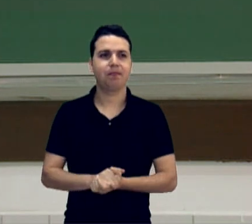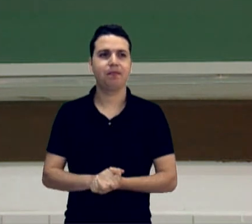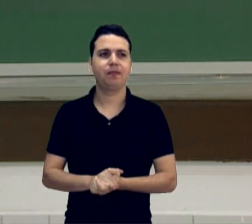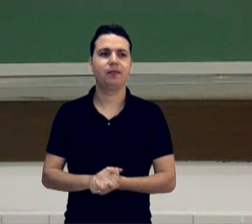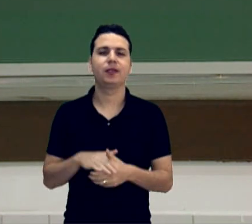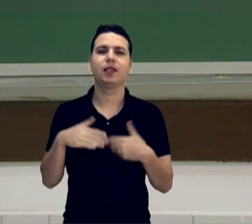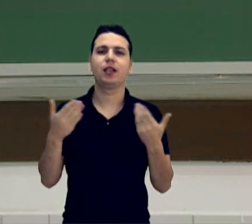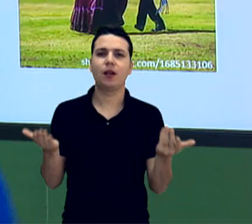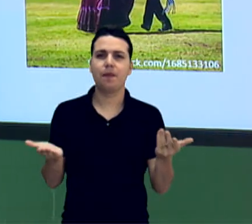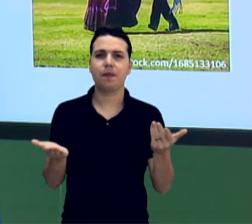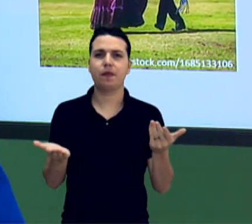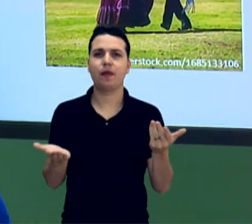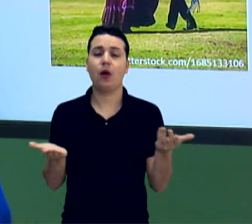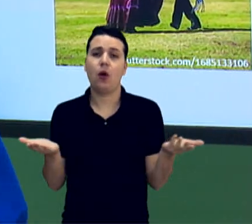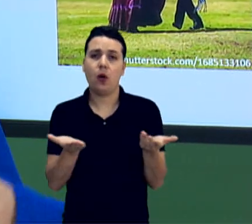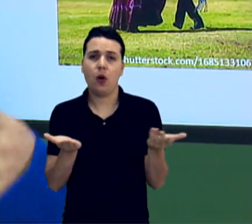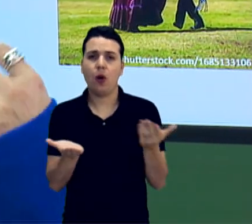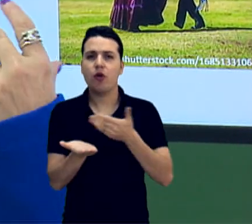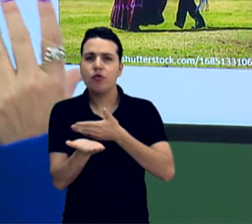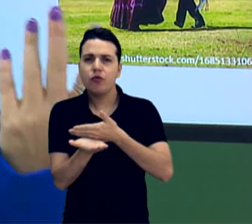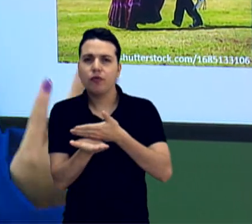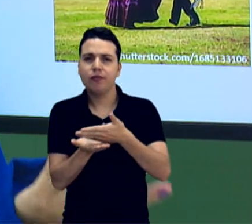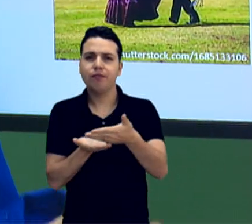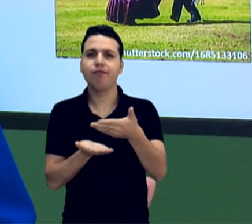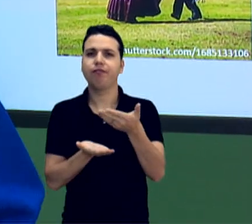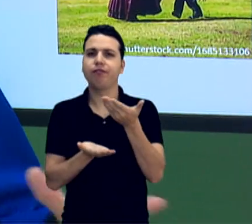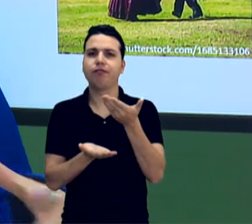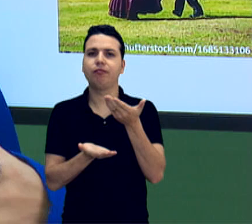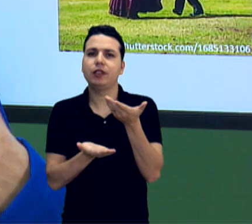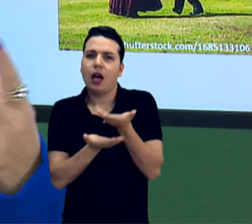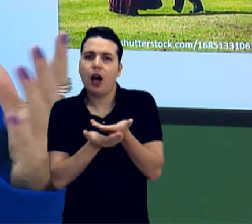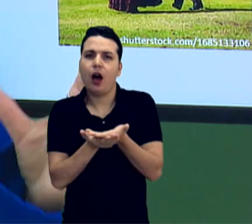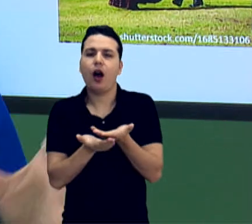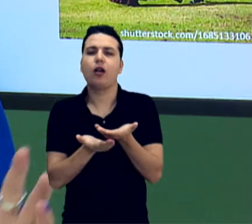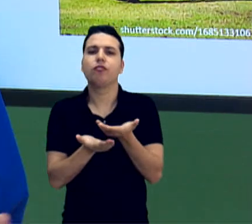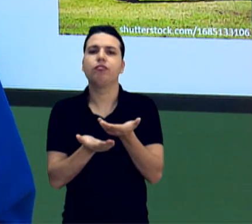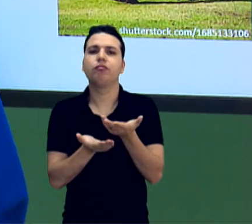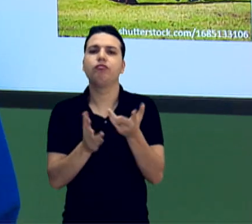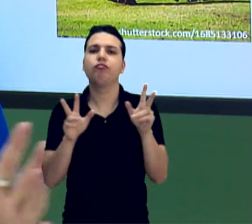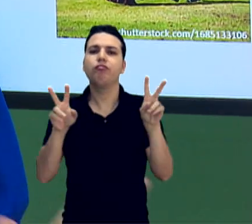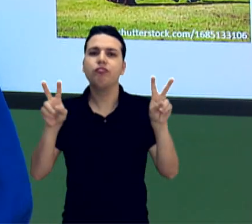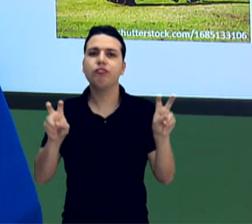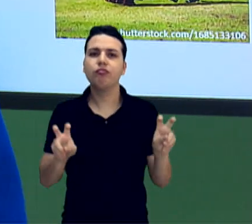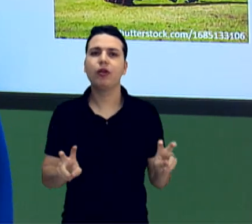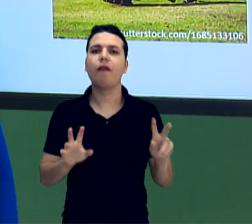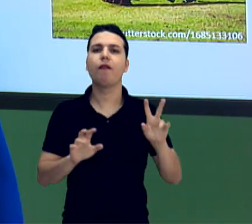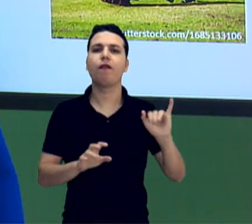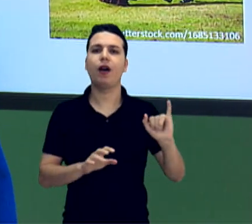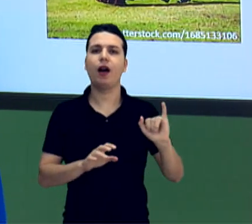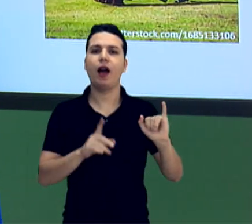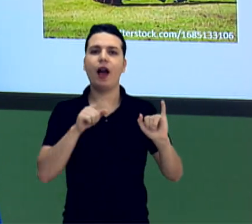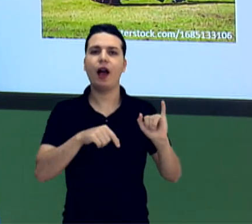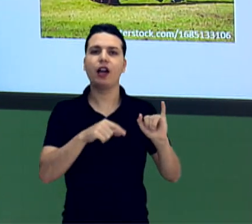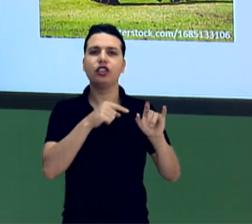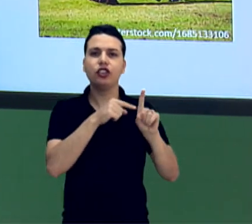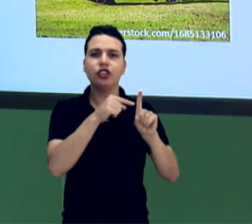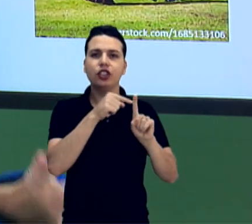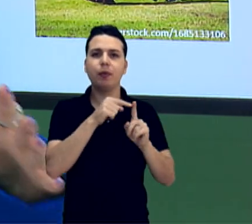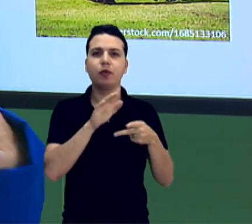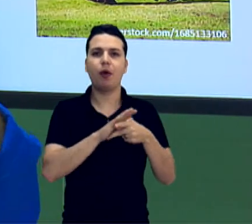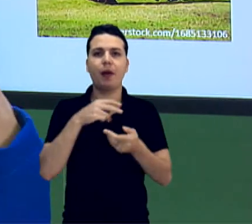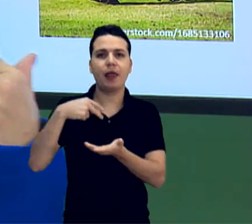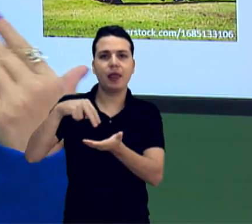Então, pessoal, na nossa aula de hoje, nós vamos tratar de mais alguns ritmos da dança de salão.